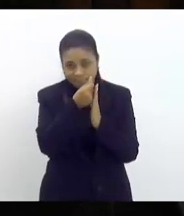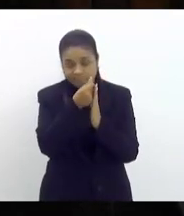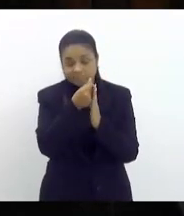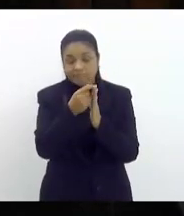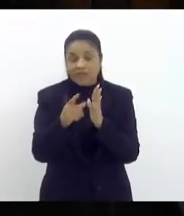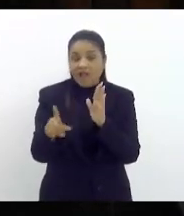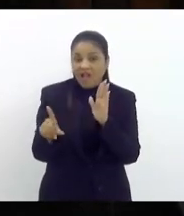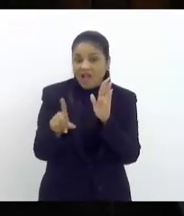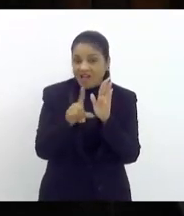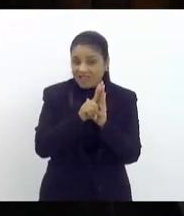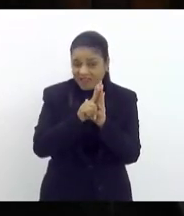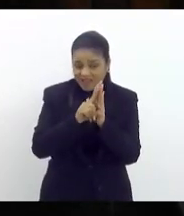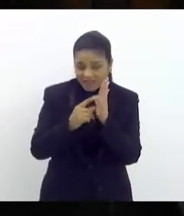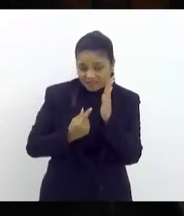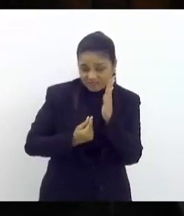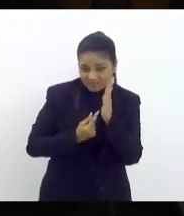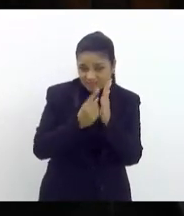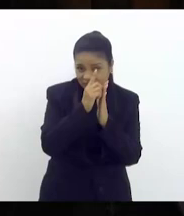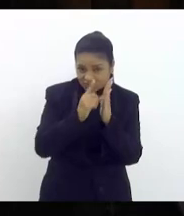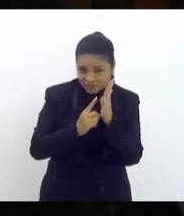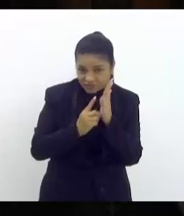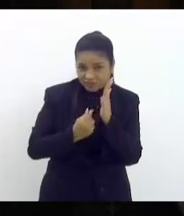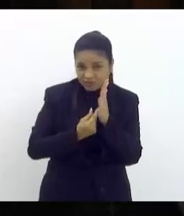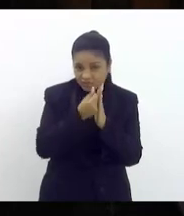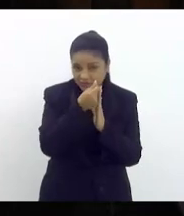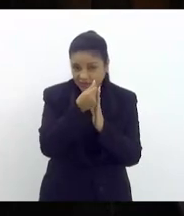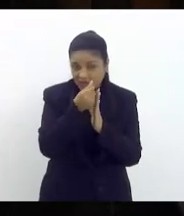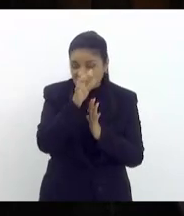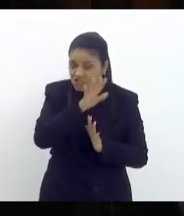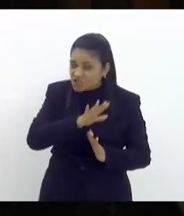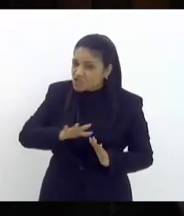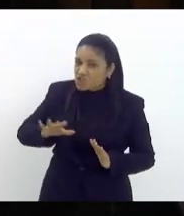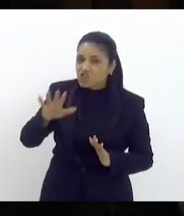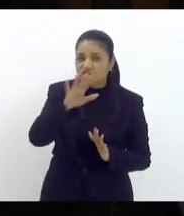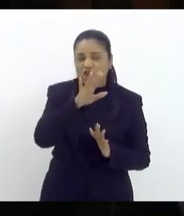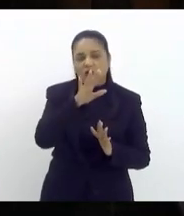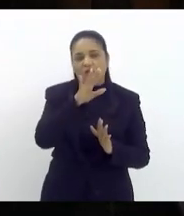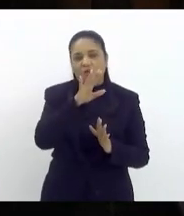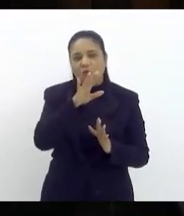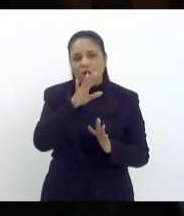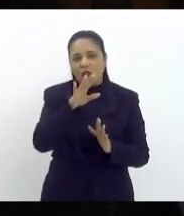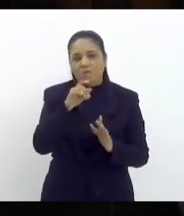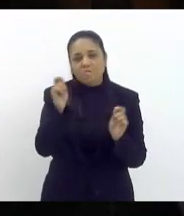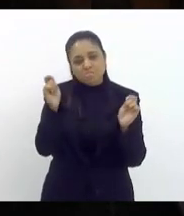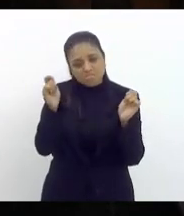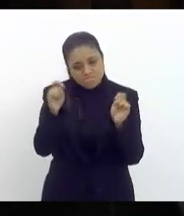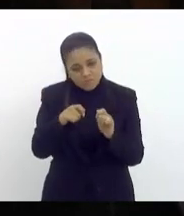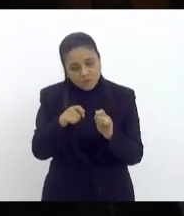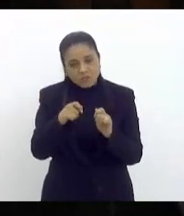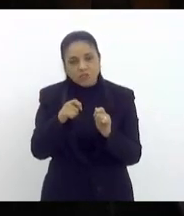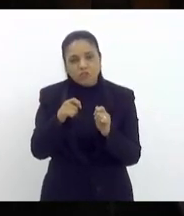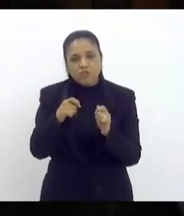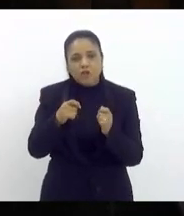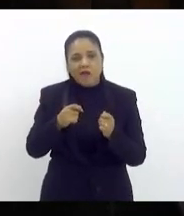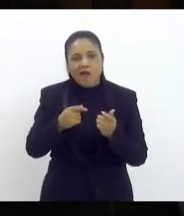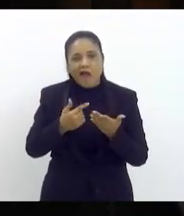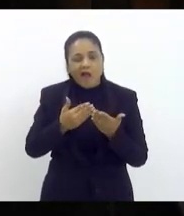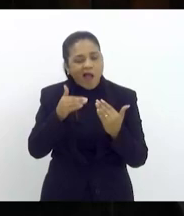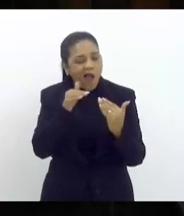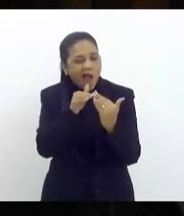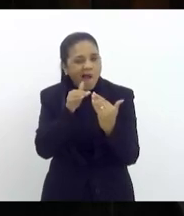orçamentárias é uma lei geral poderia ser objeto de construção de acordos nesse parlamento